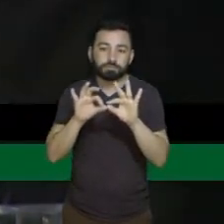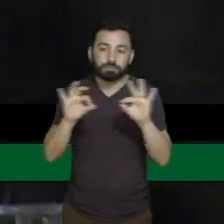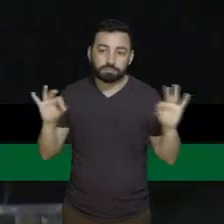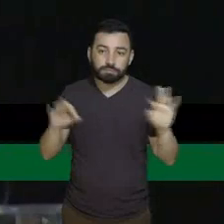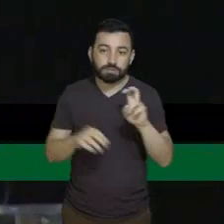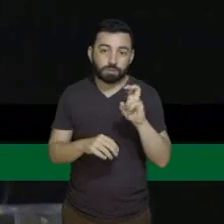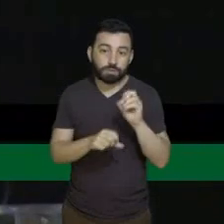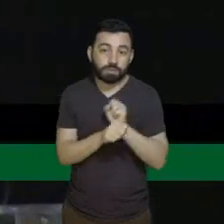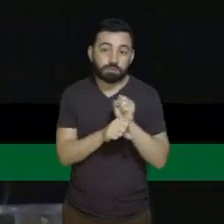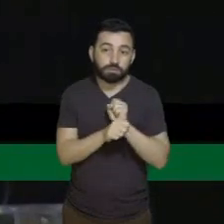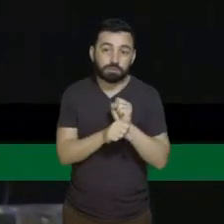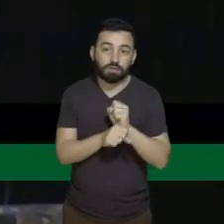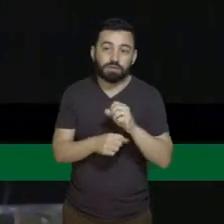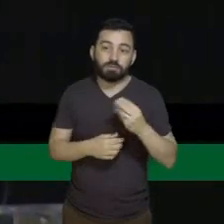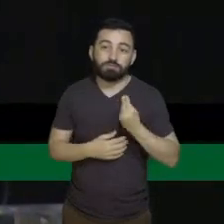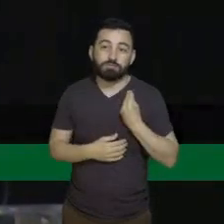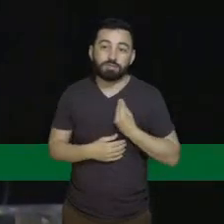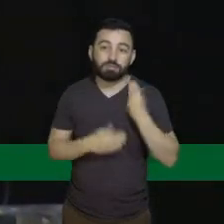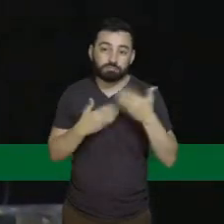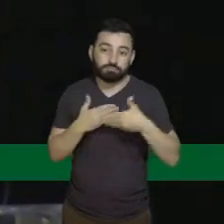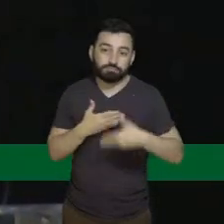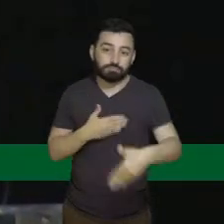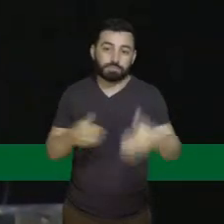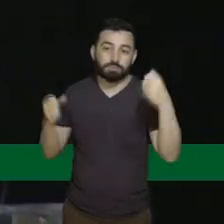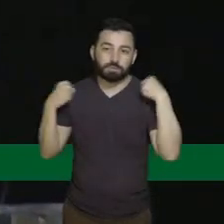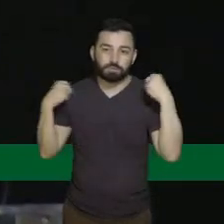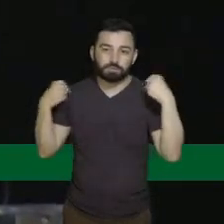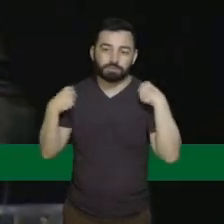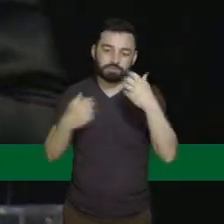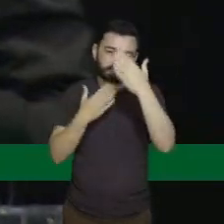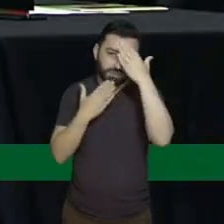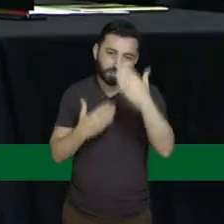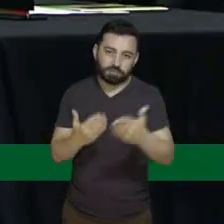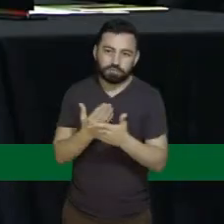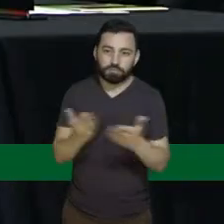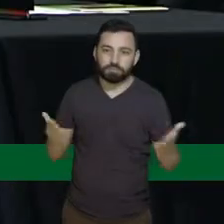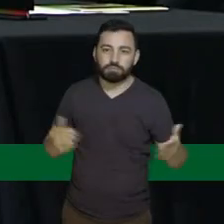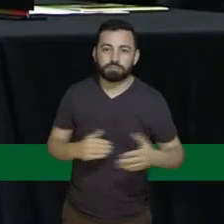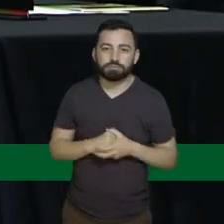cinquentenário: Vida Longa a Chapecoense. Obrigado.